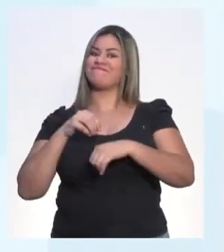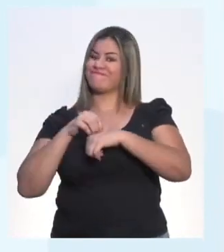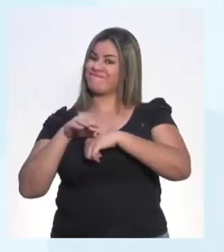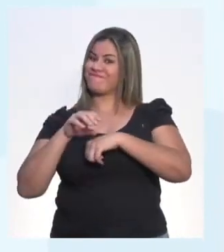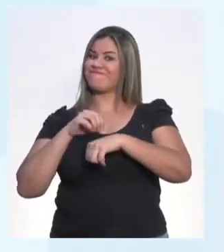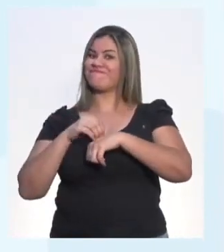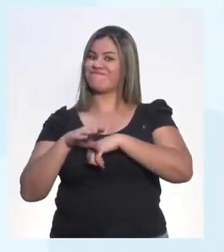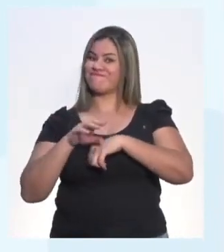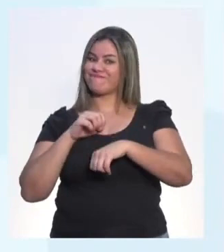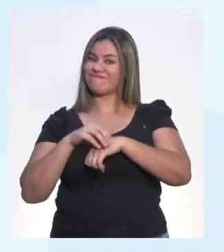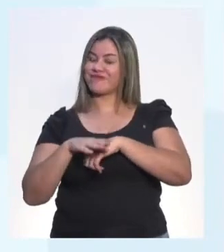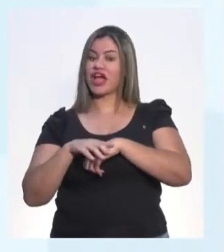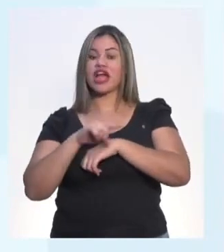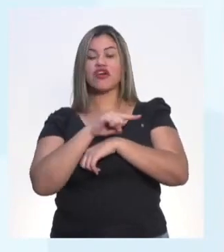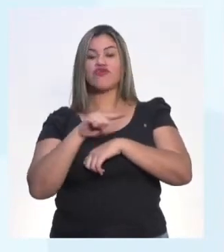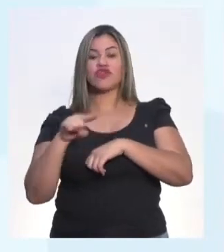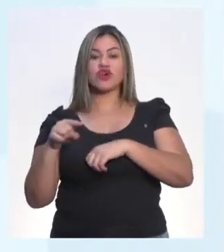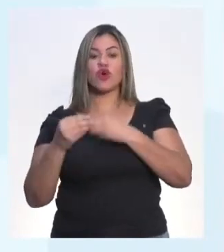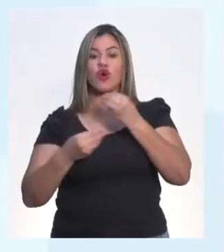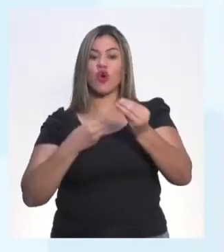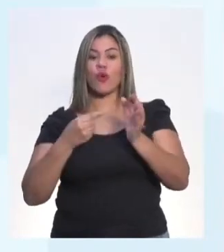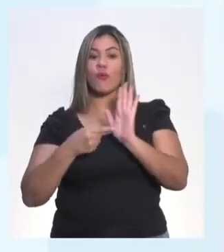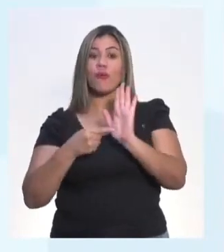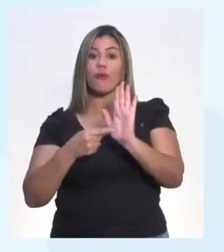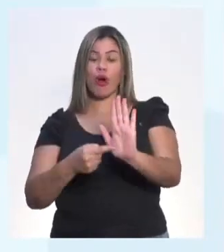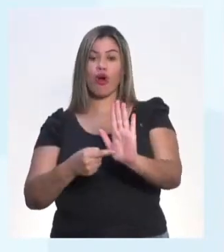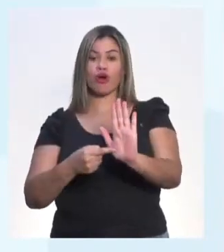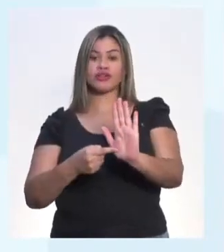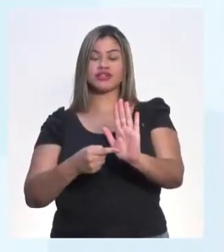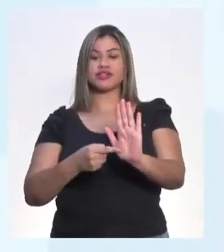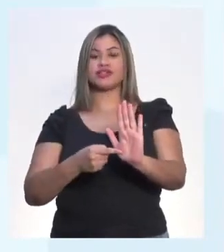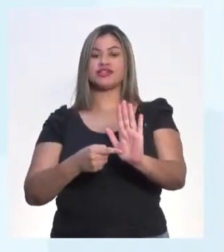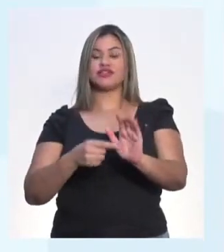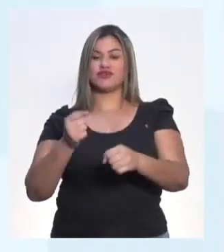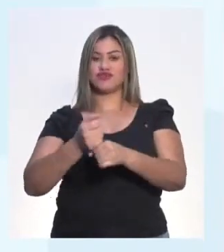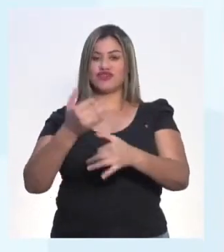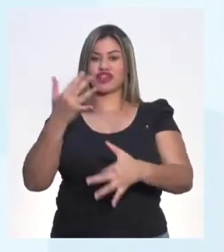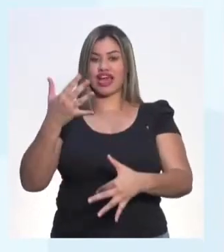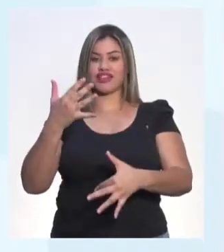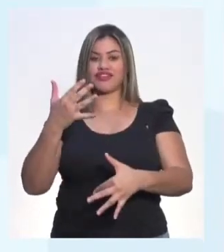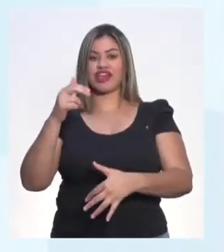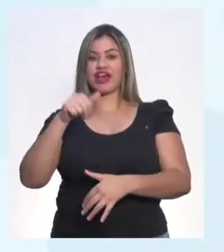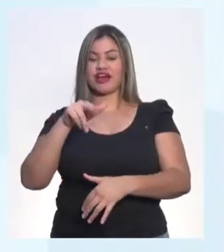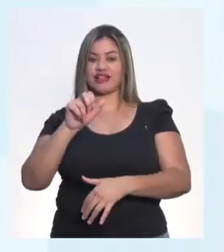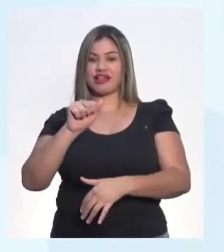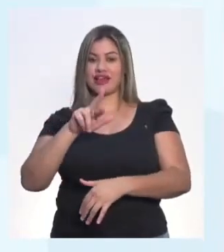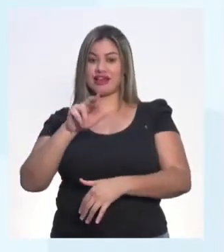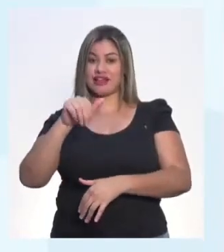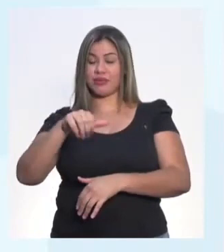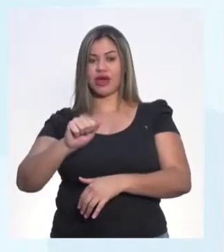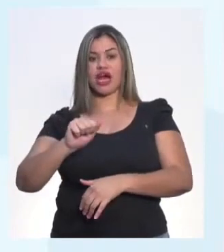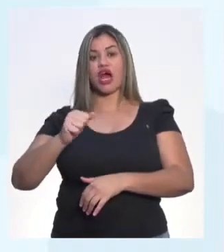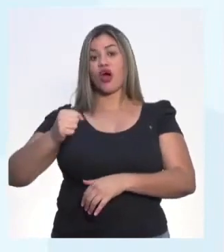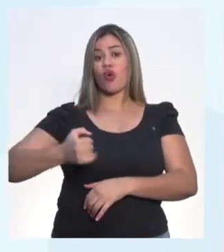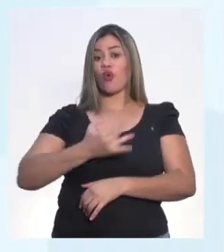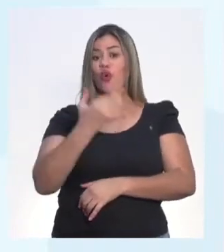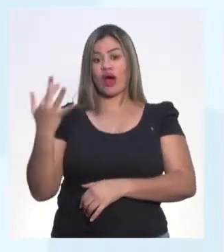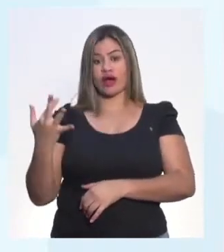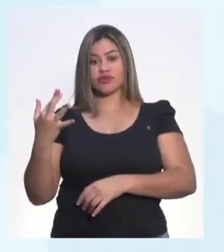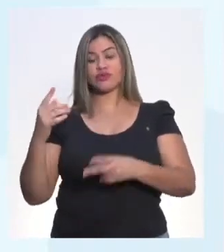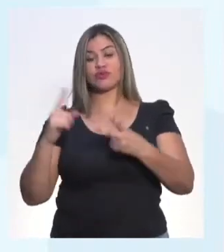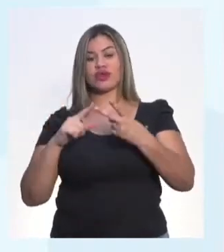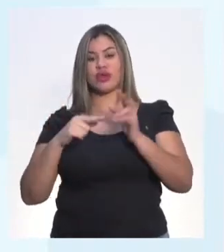dica. E aí eu quero que você mostre os anagramas lá no chat, hein? Fala qual é o total e mostra